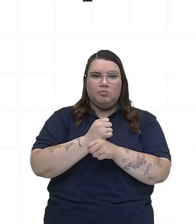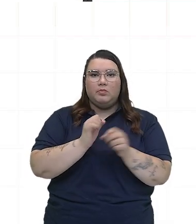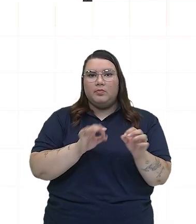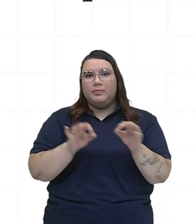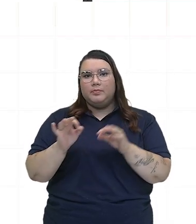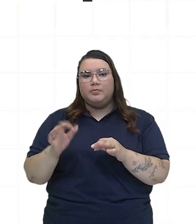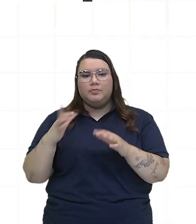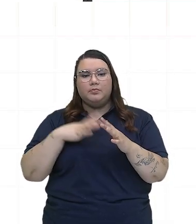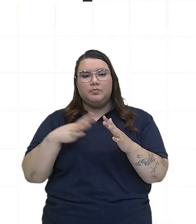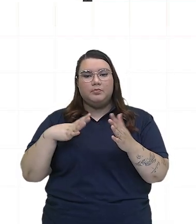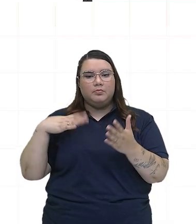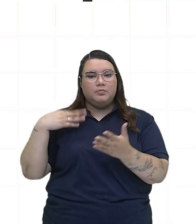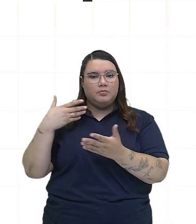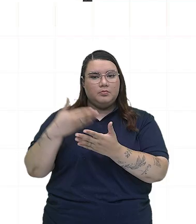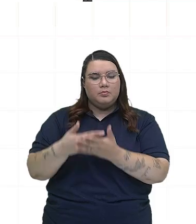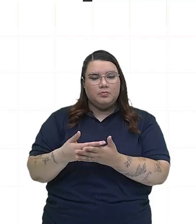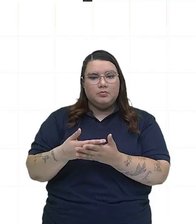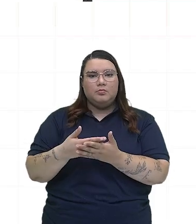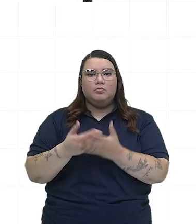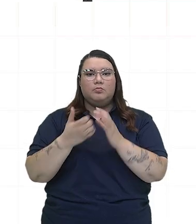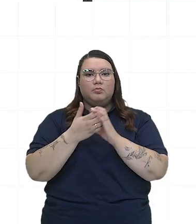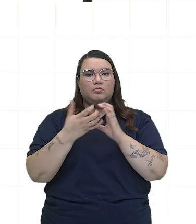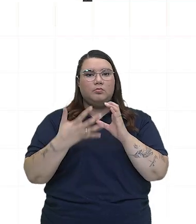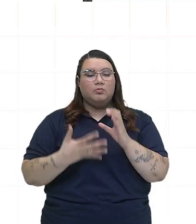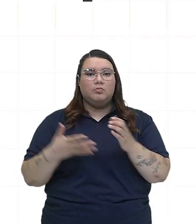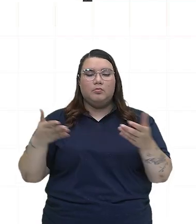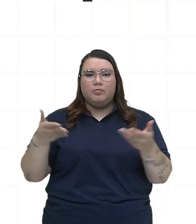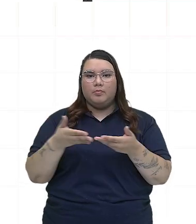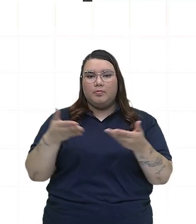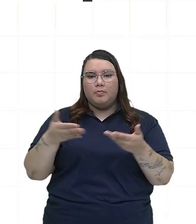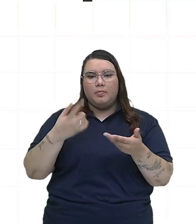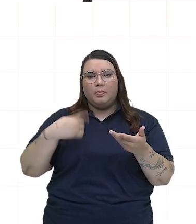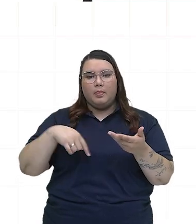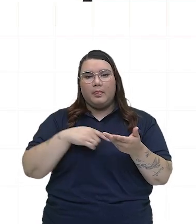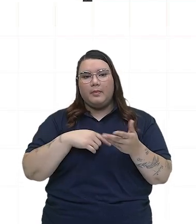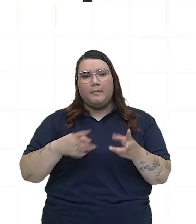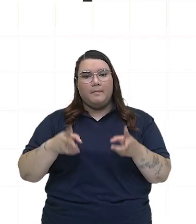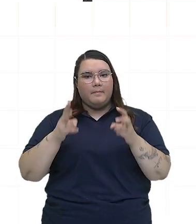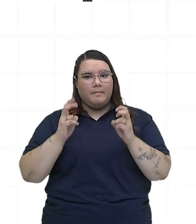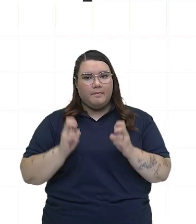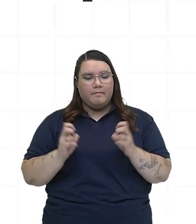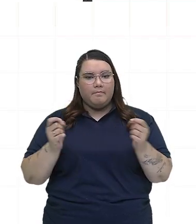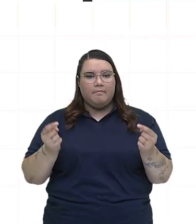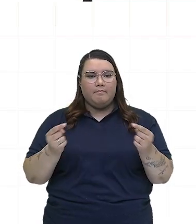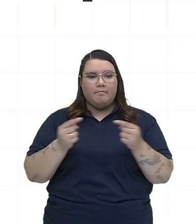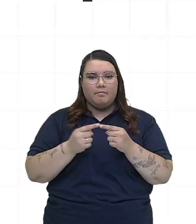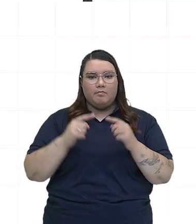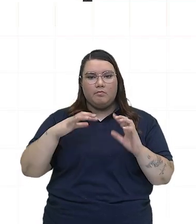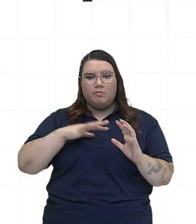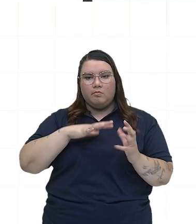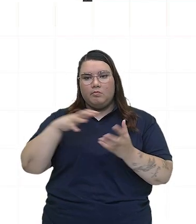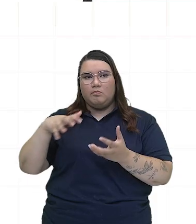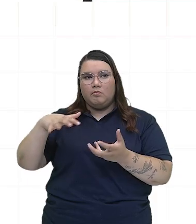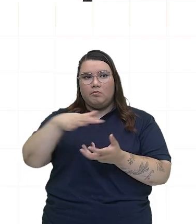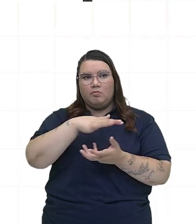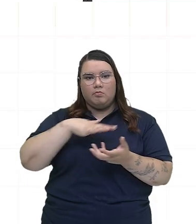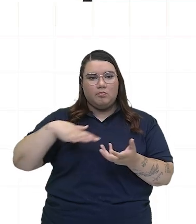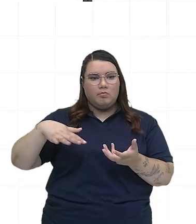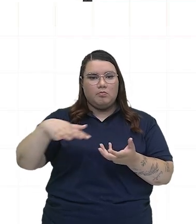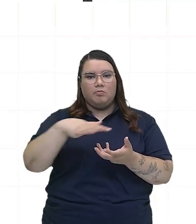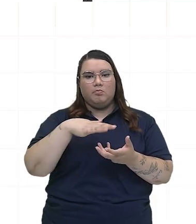né? Chegando até a configuração atual que nós temos hoje, né? A nossa superfície terrestre